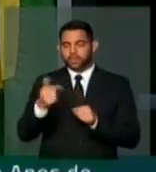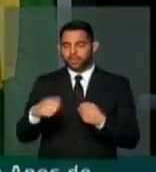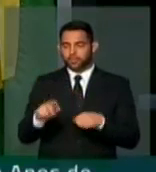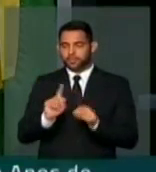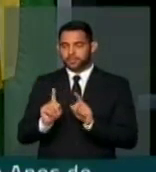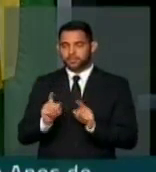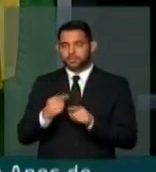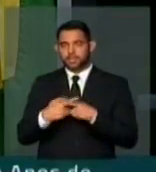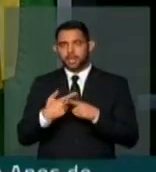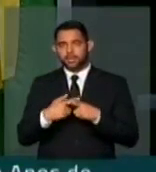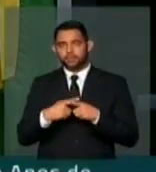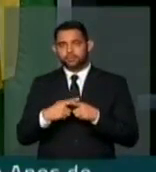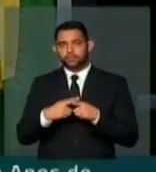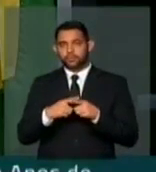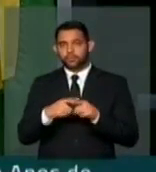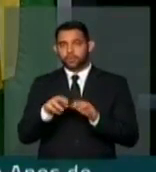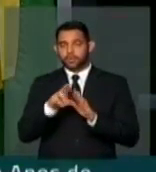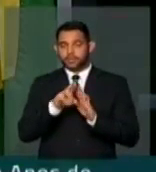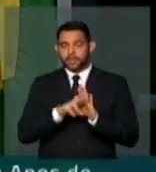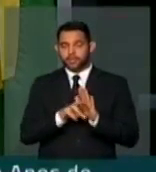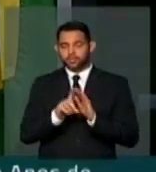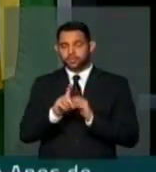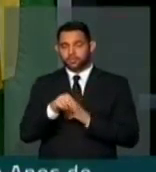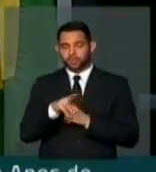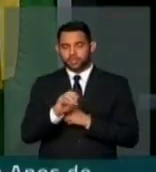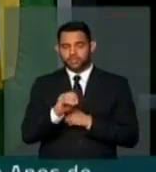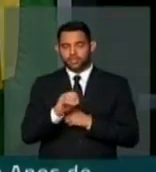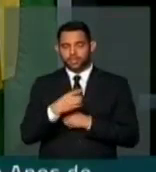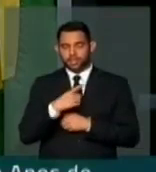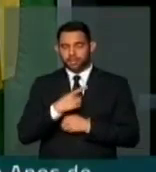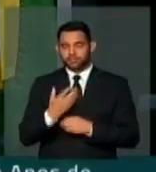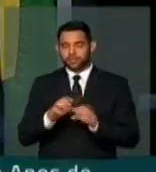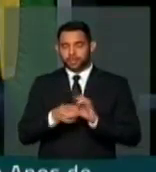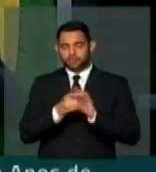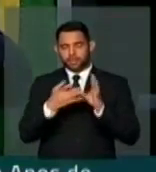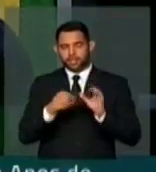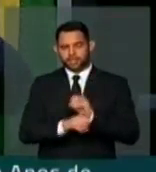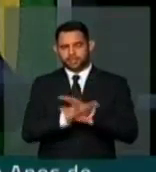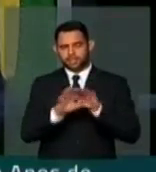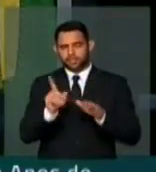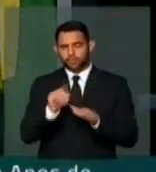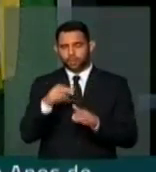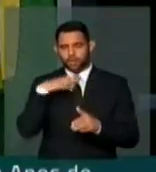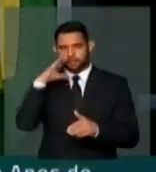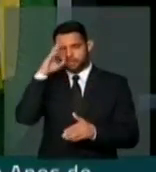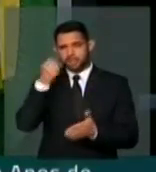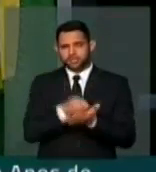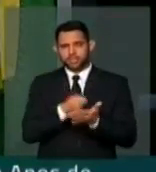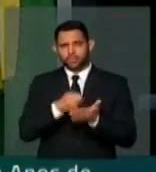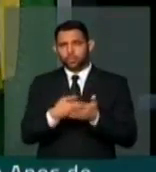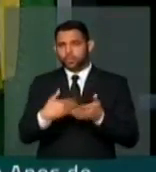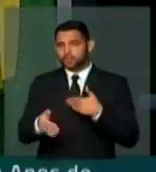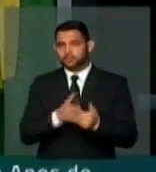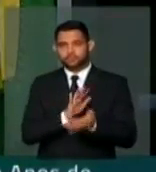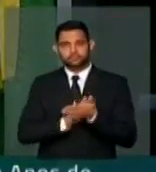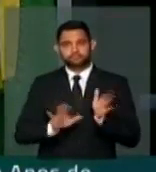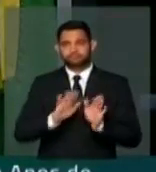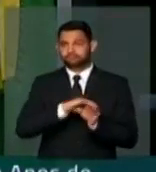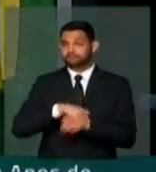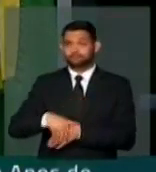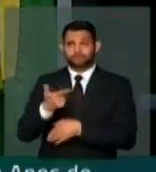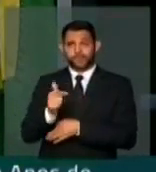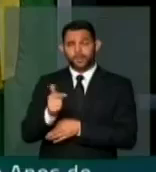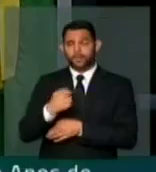um regime democrático. Nós queremos liberdade e transparência, nunca mais ditadura de espécie alguma, e nem